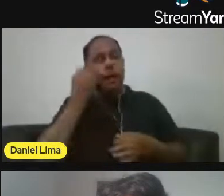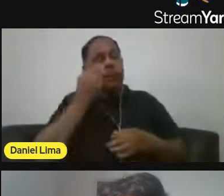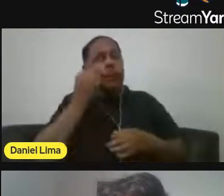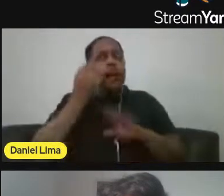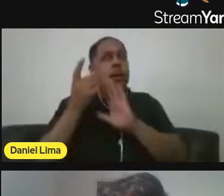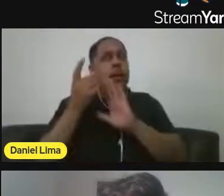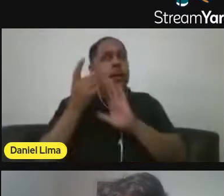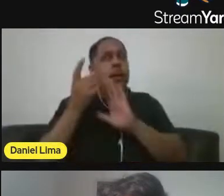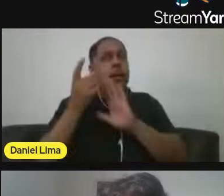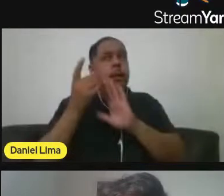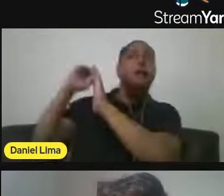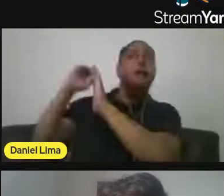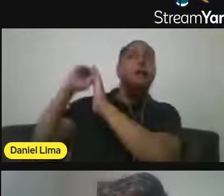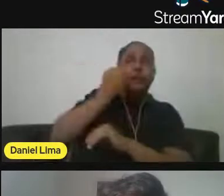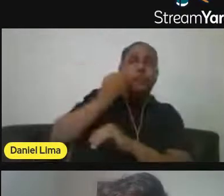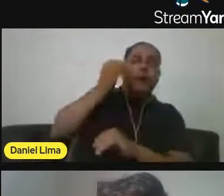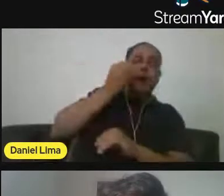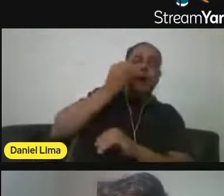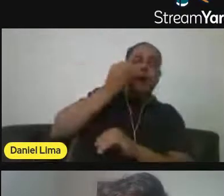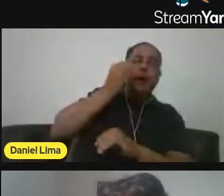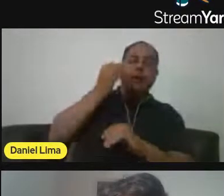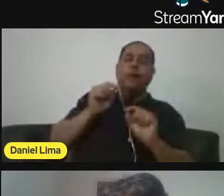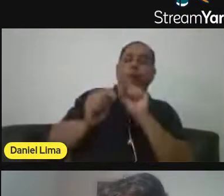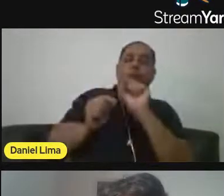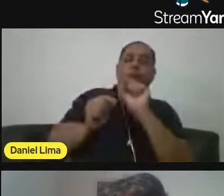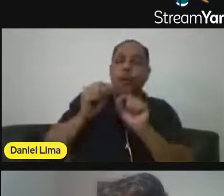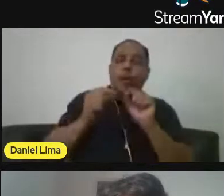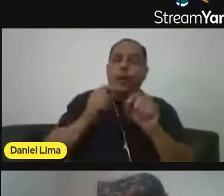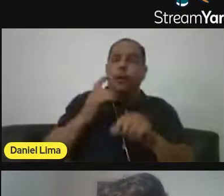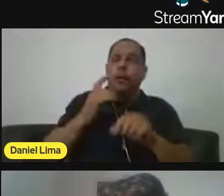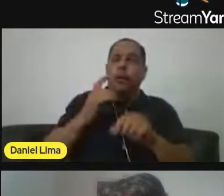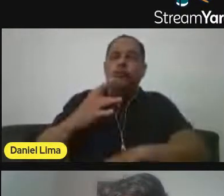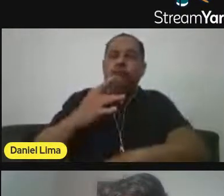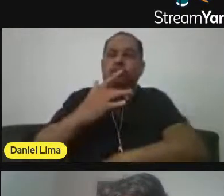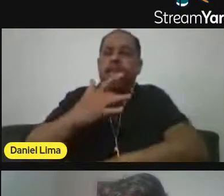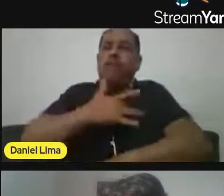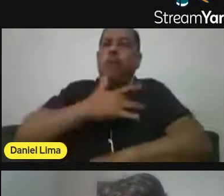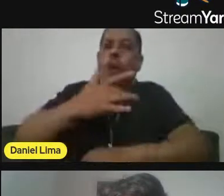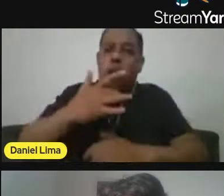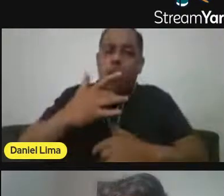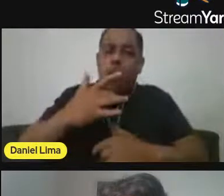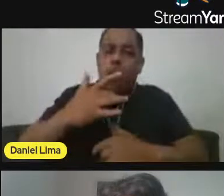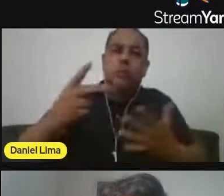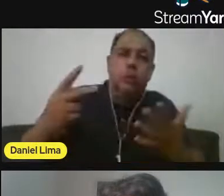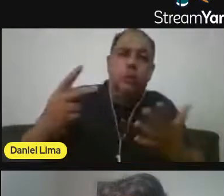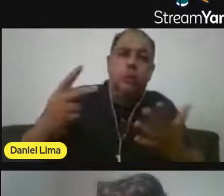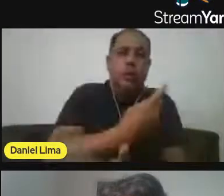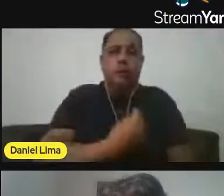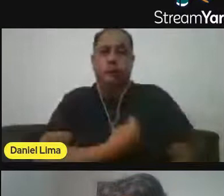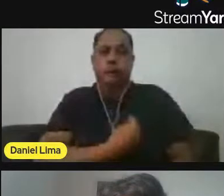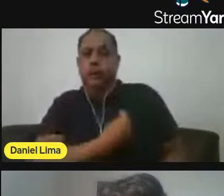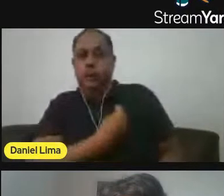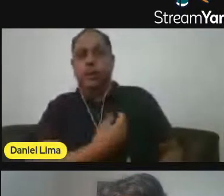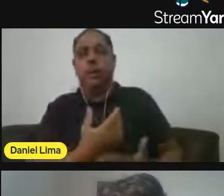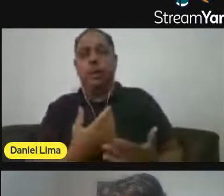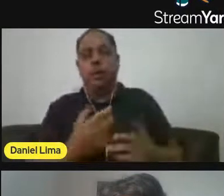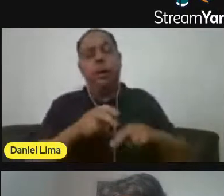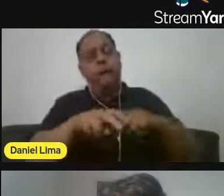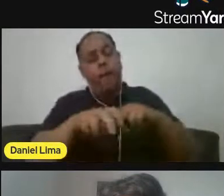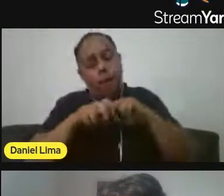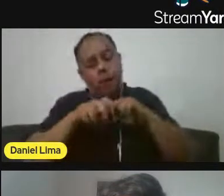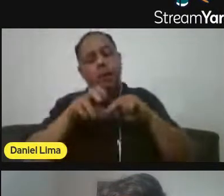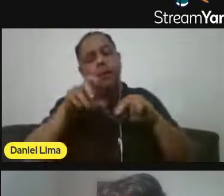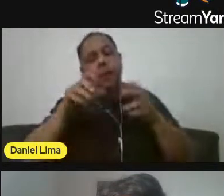daquilo que nos toca, daquilo que nos acontece. E por causa disso, eu acho que é importante eu trazer uma perspectiva